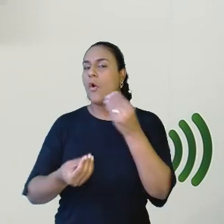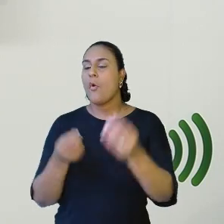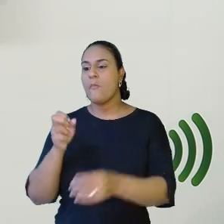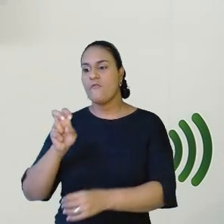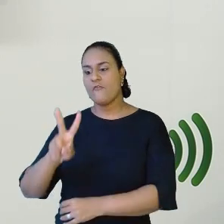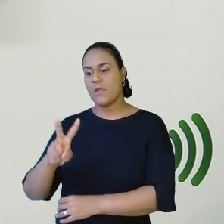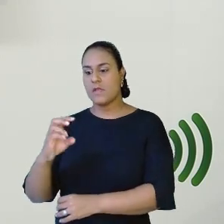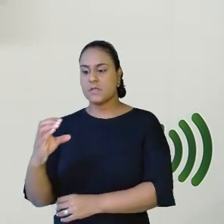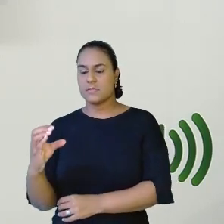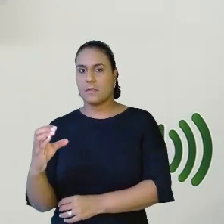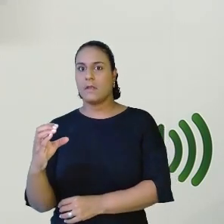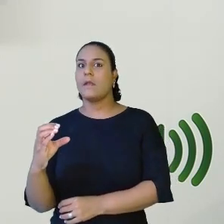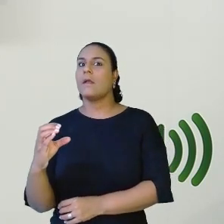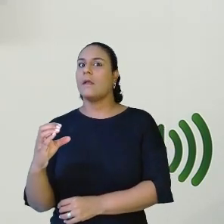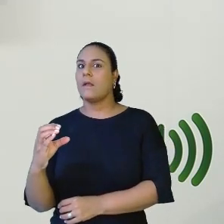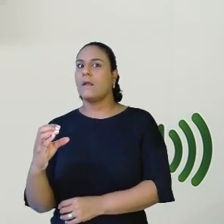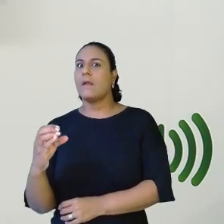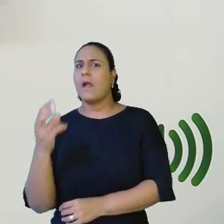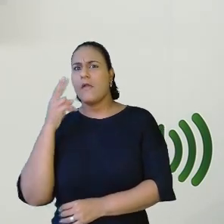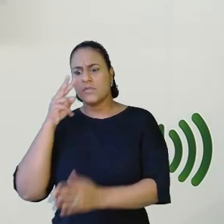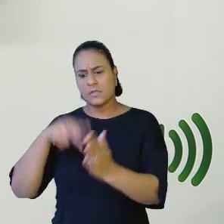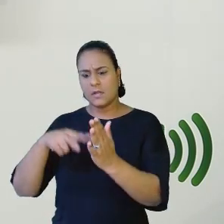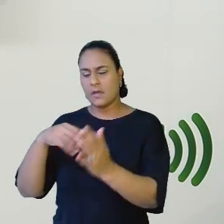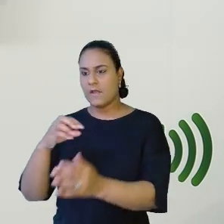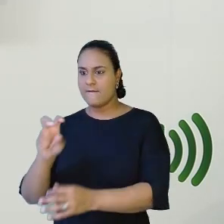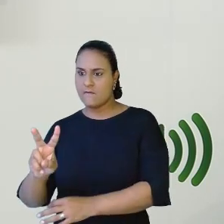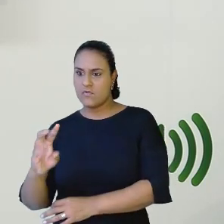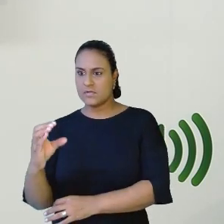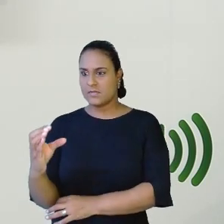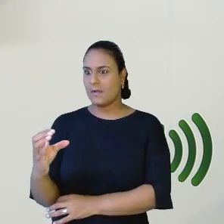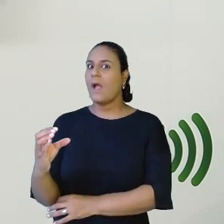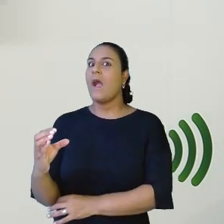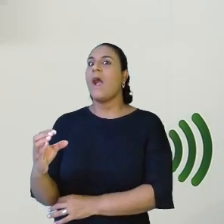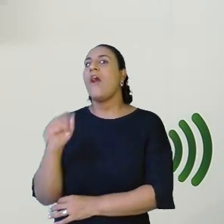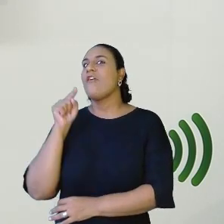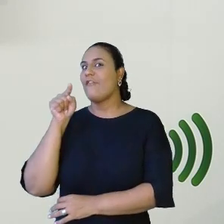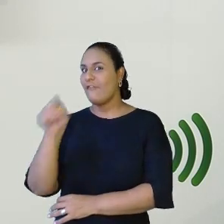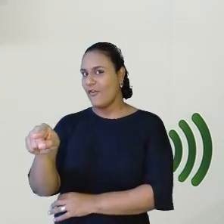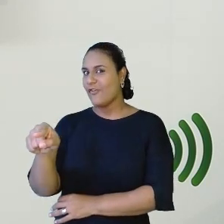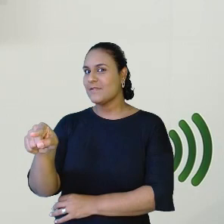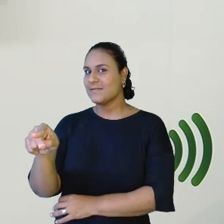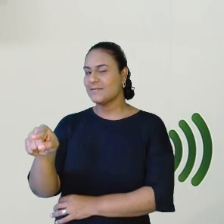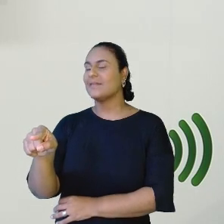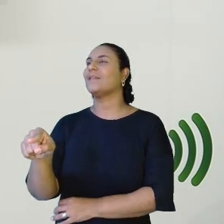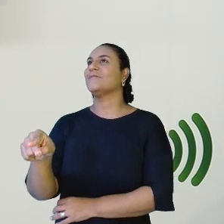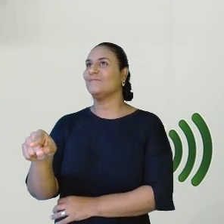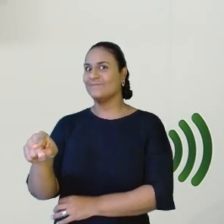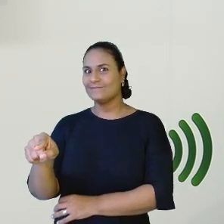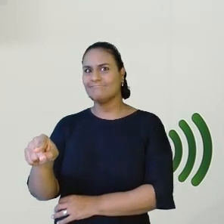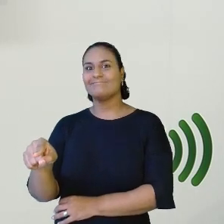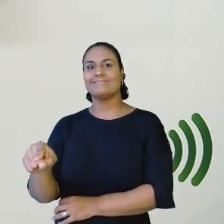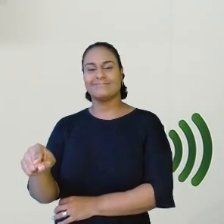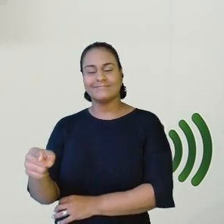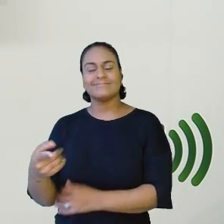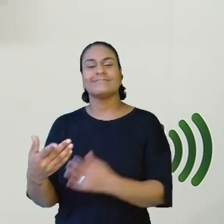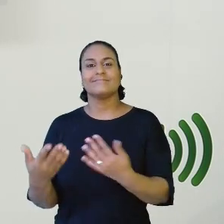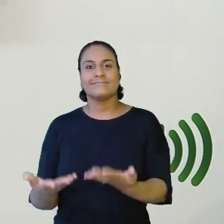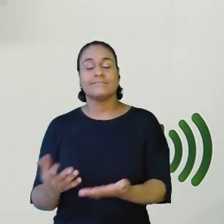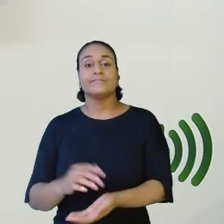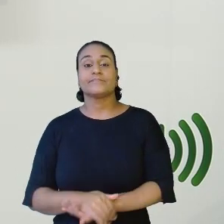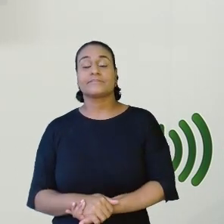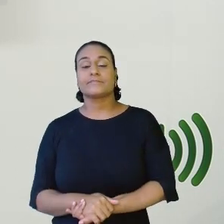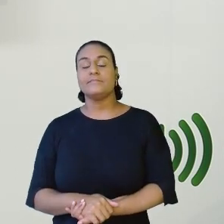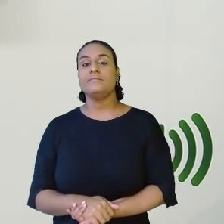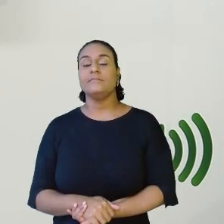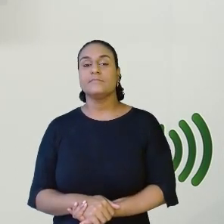significa você. Você já lê sabendo disso. Então, as abreviaturas elas são muito utilizadas nos gêneros digitais,